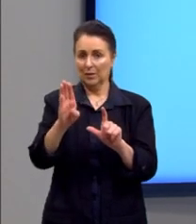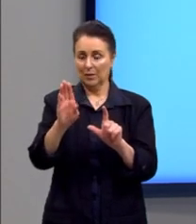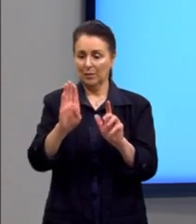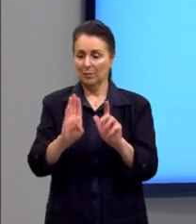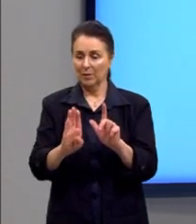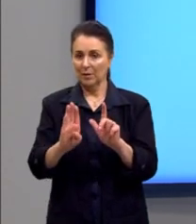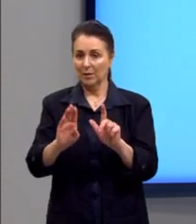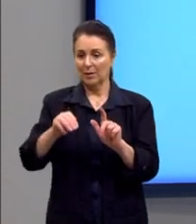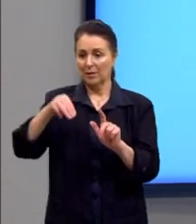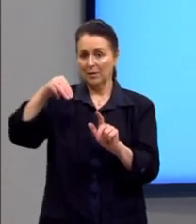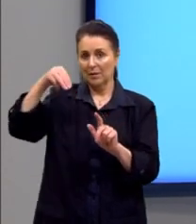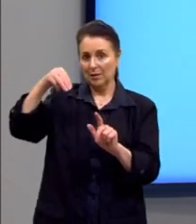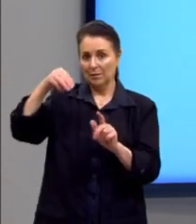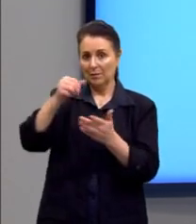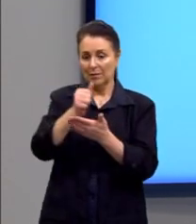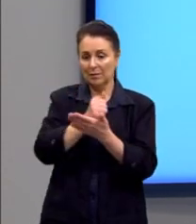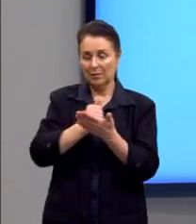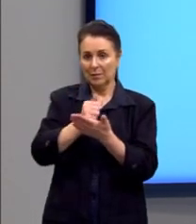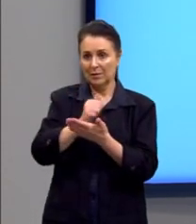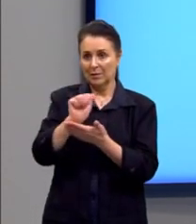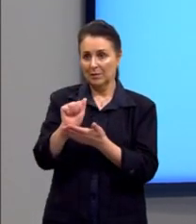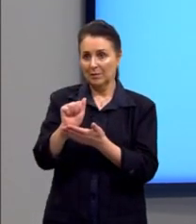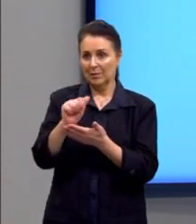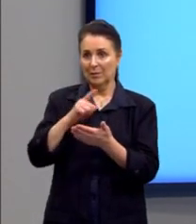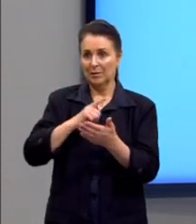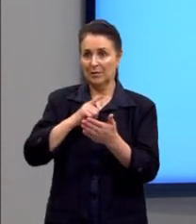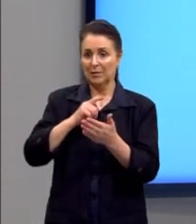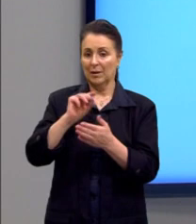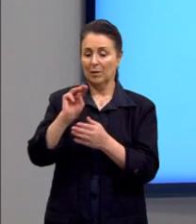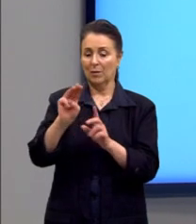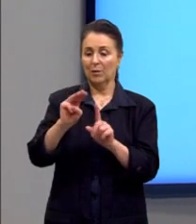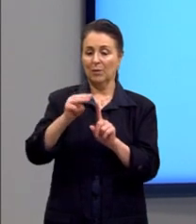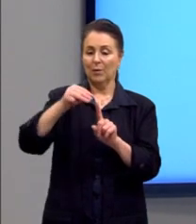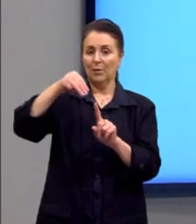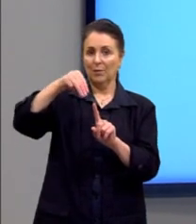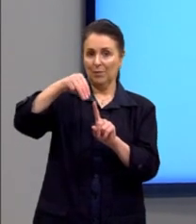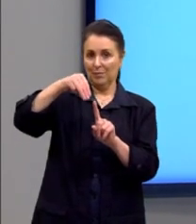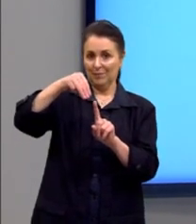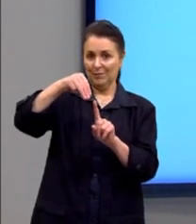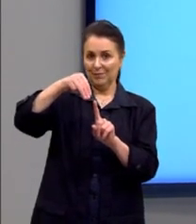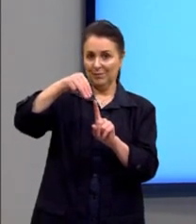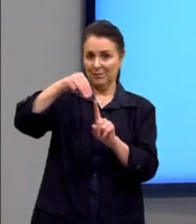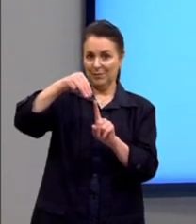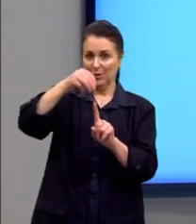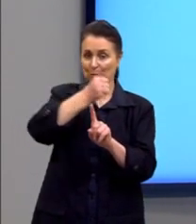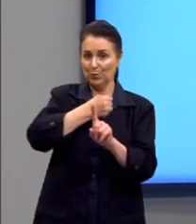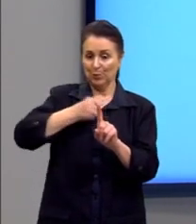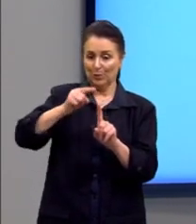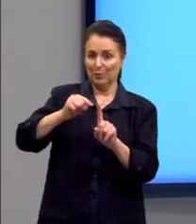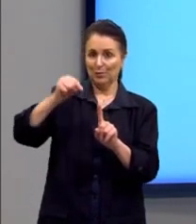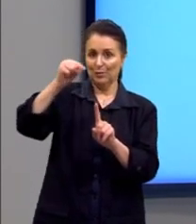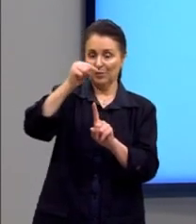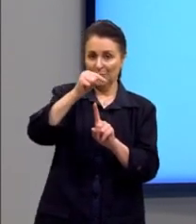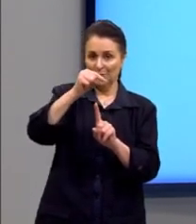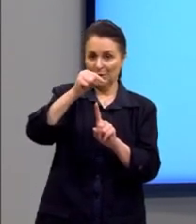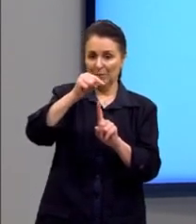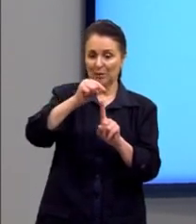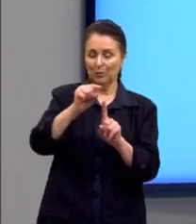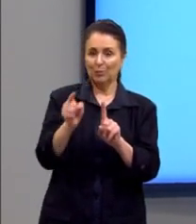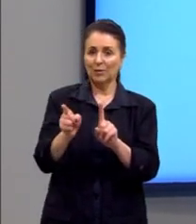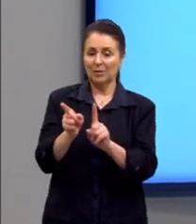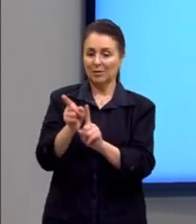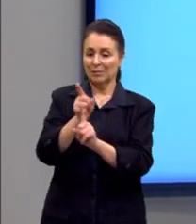na basear sempre que nós temos o expoente no logaritimando a gente Traz ele para frente